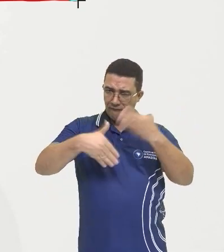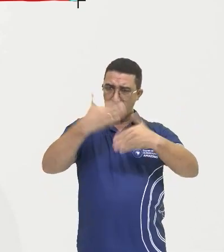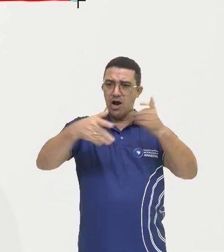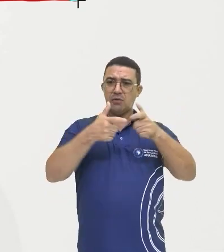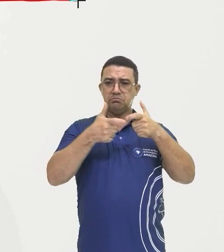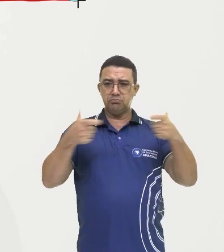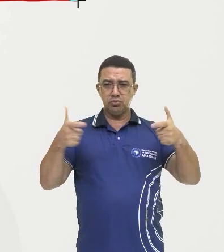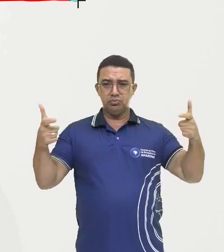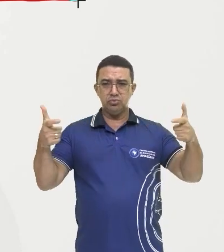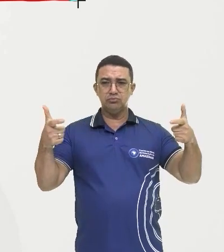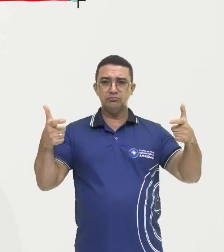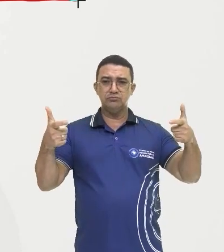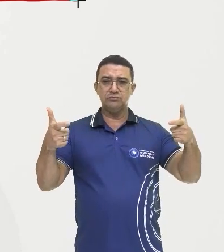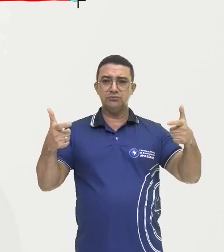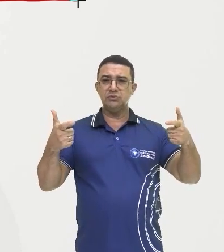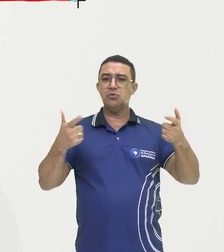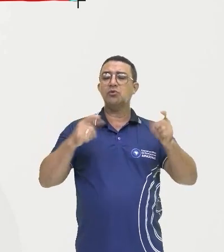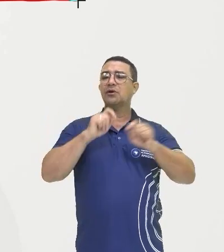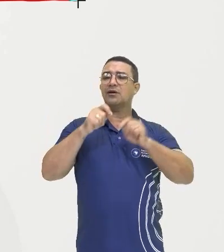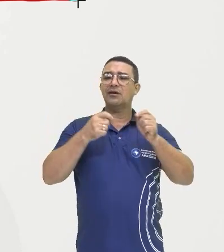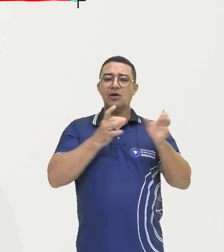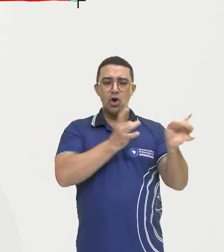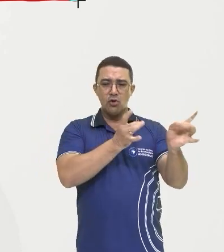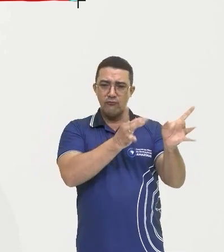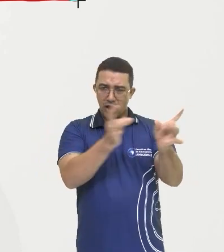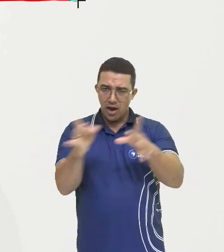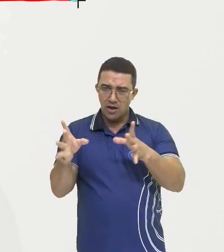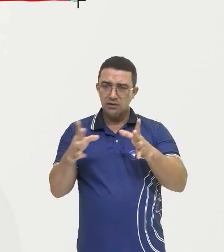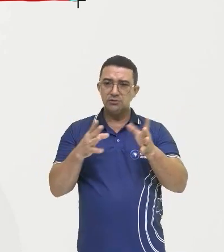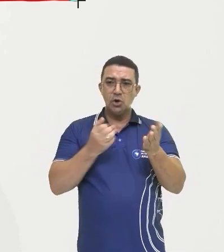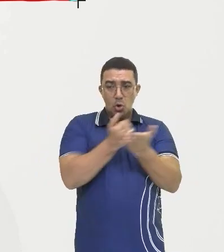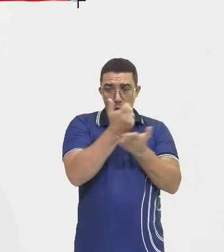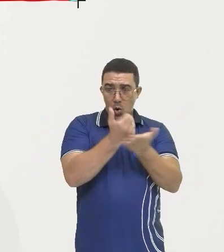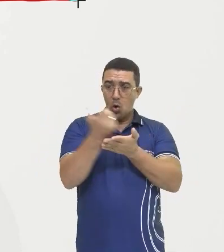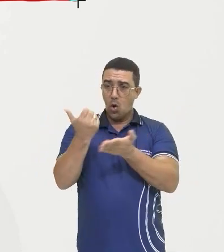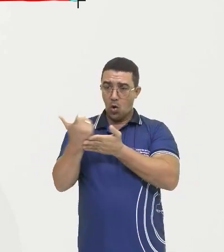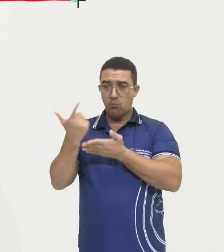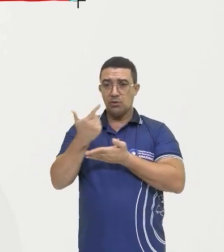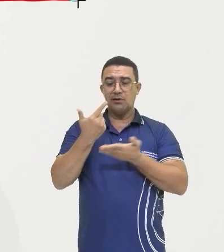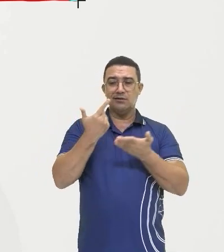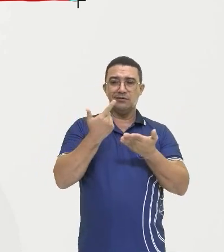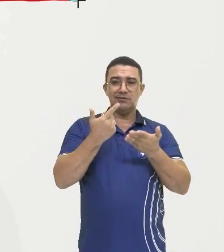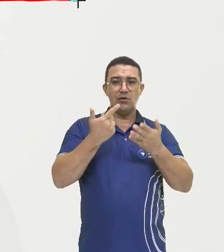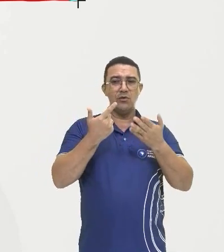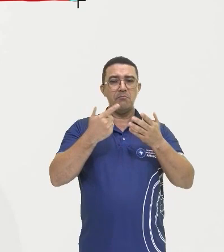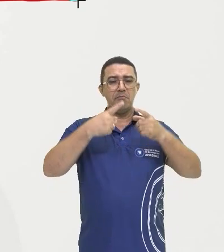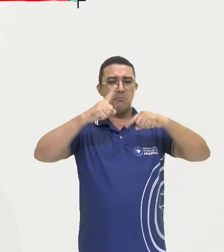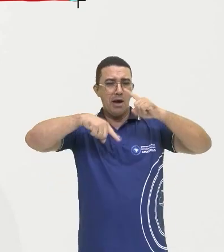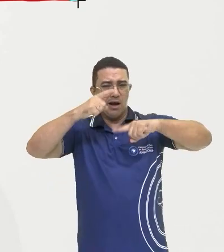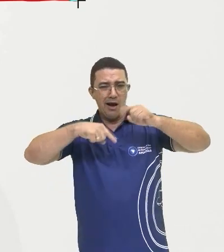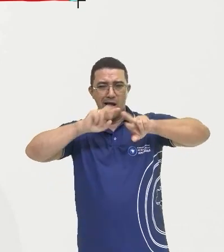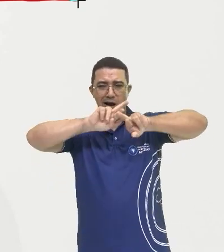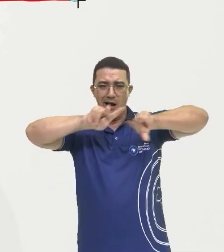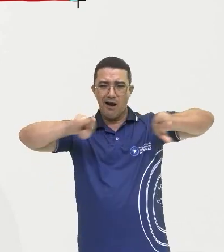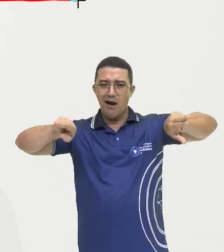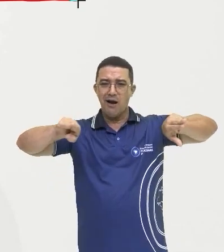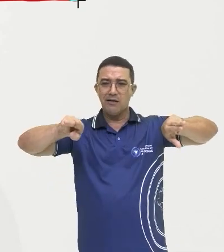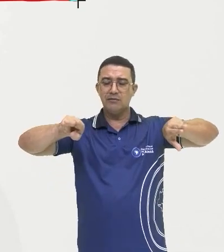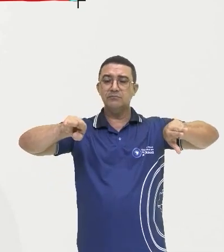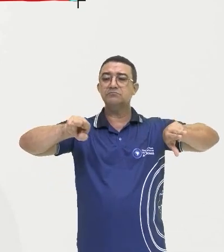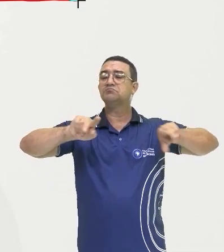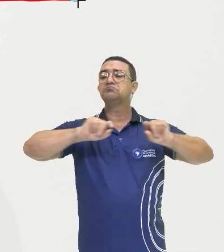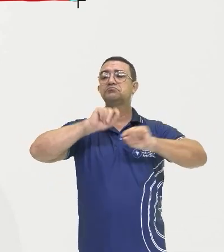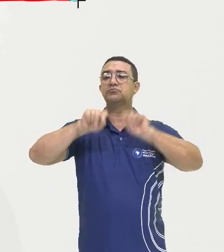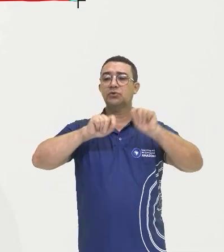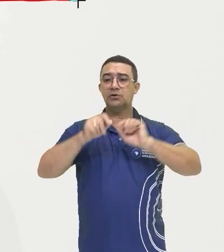da circulação de mercadorias em território global? O que levou à ampliação do comércio internacional?